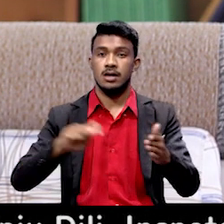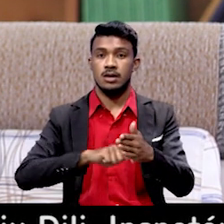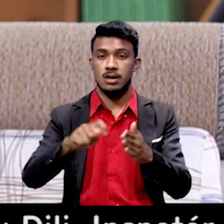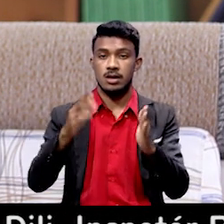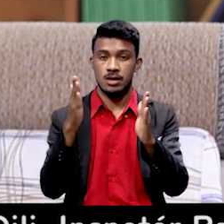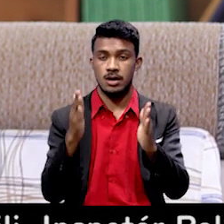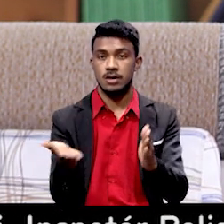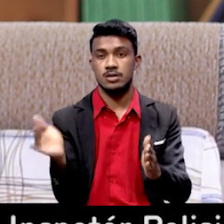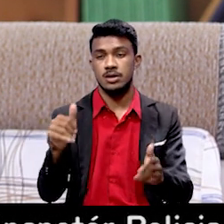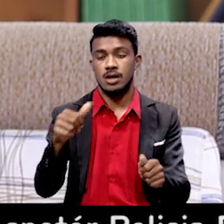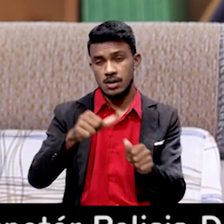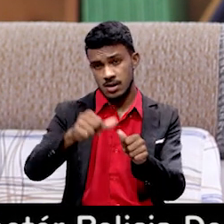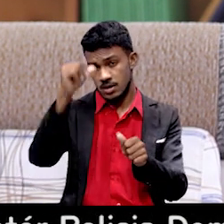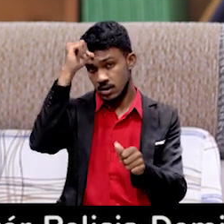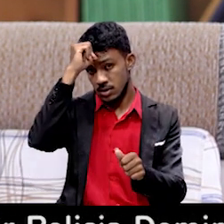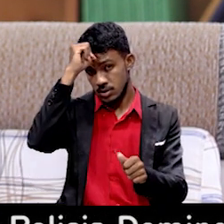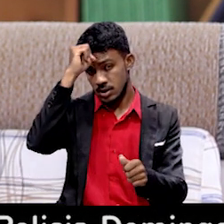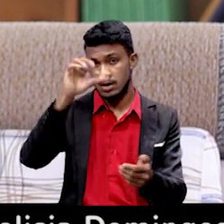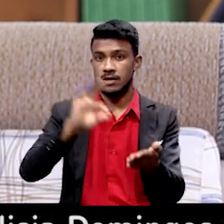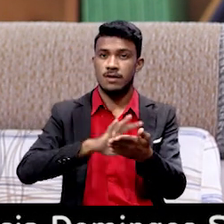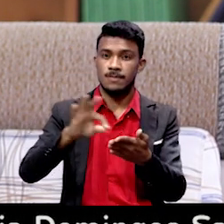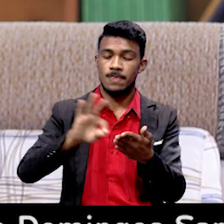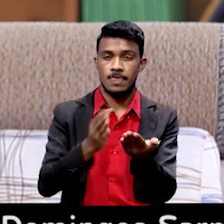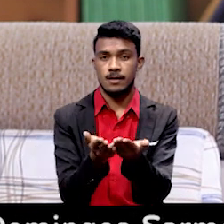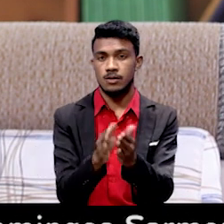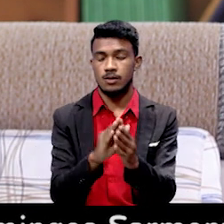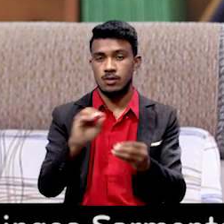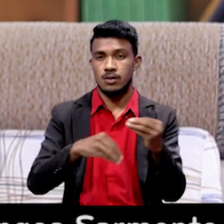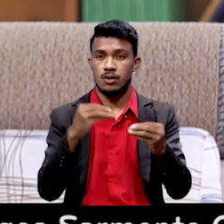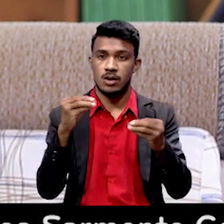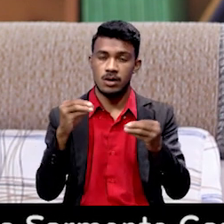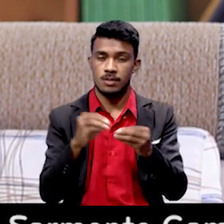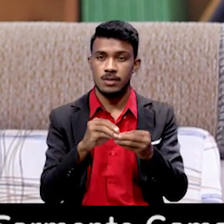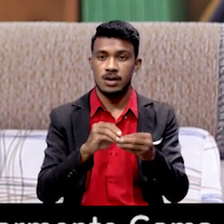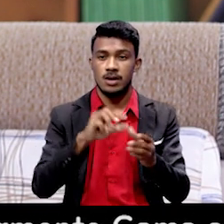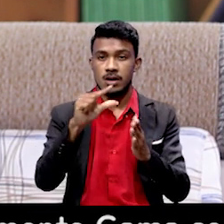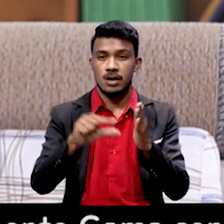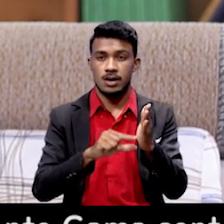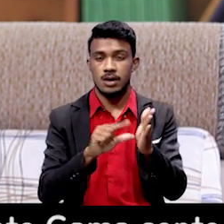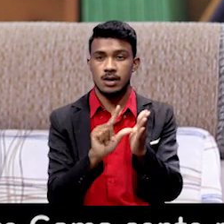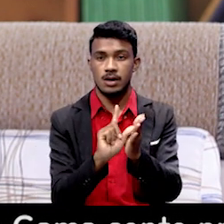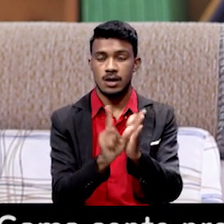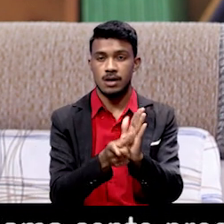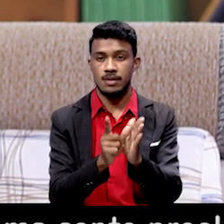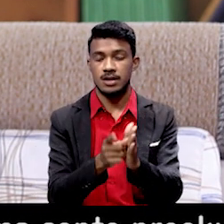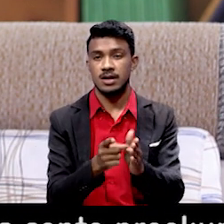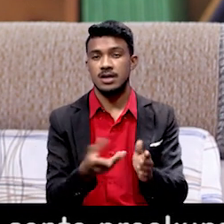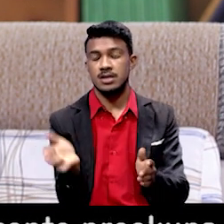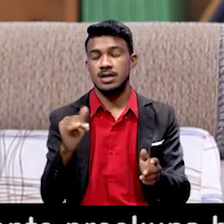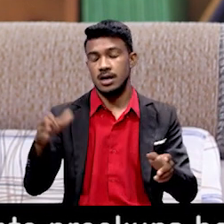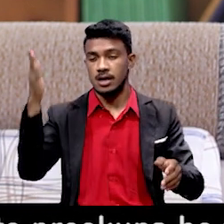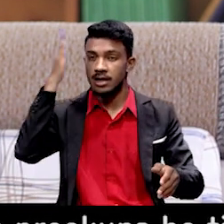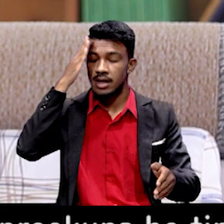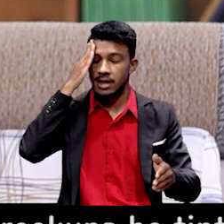decorde formulário com a gramática, então sira só hatene deit, mas nina estrutura gramática ne